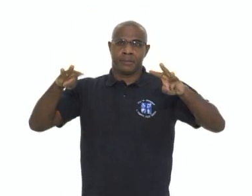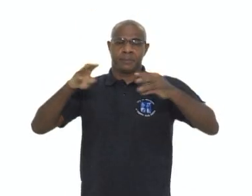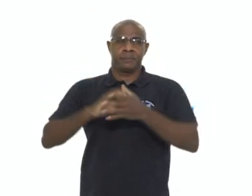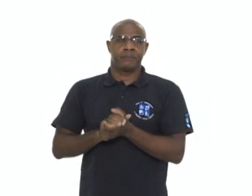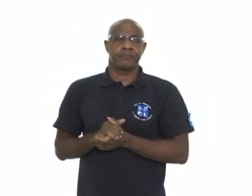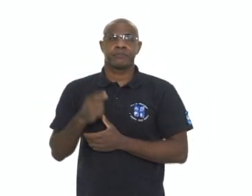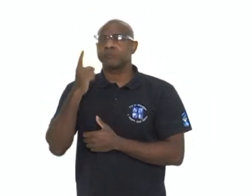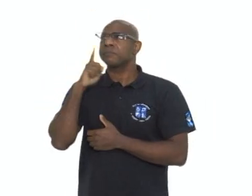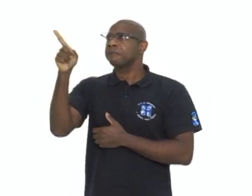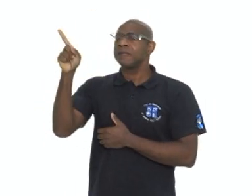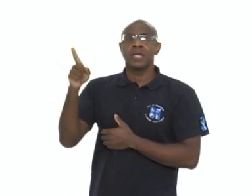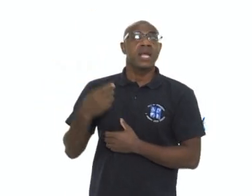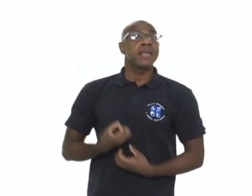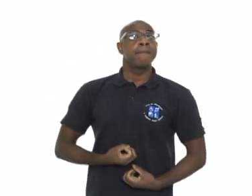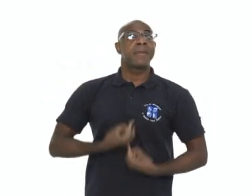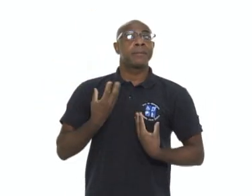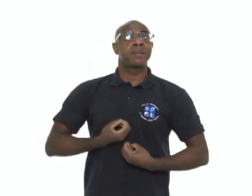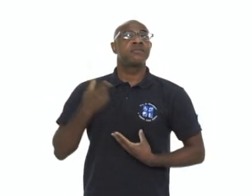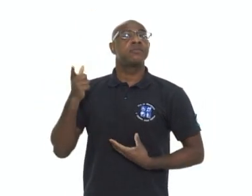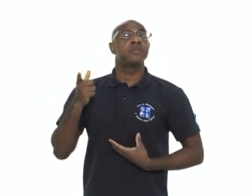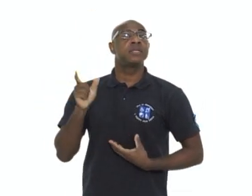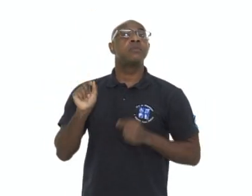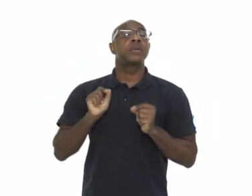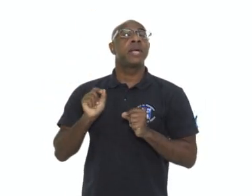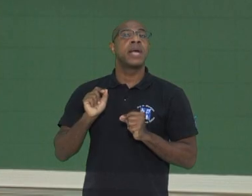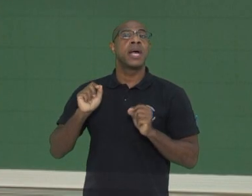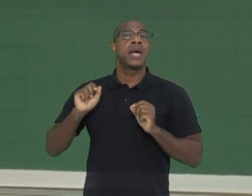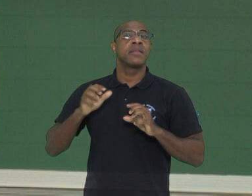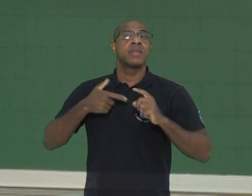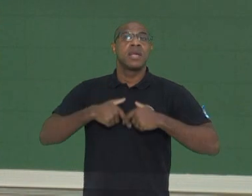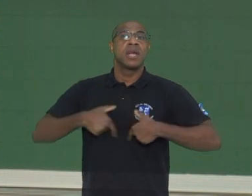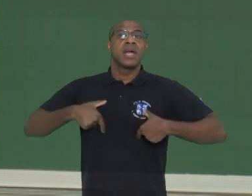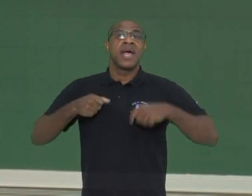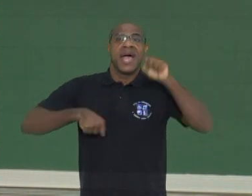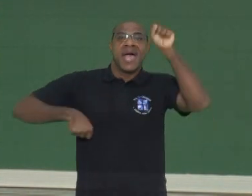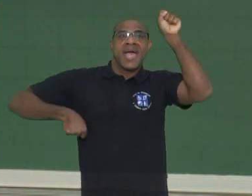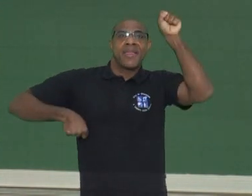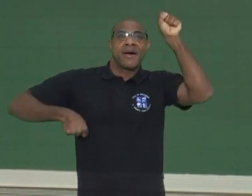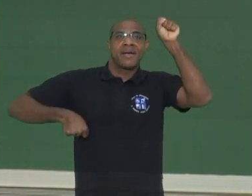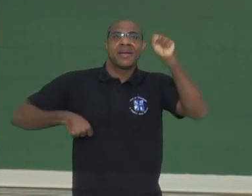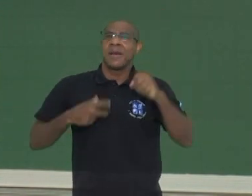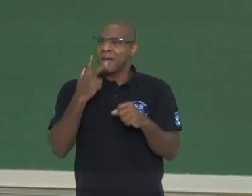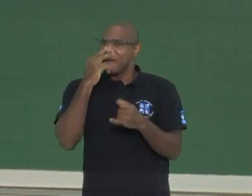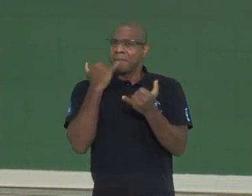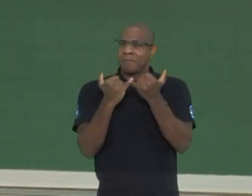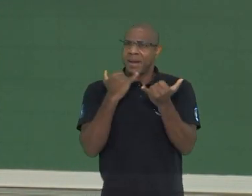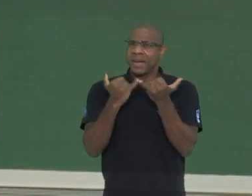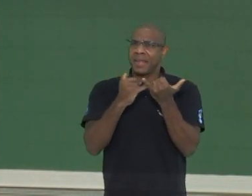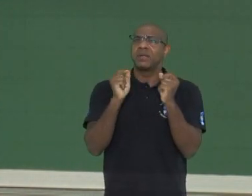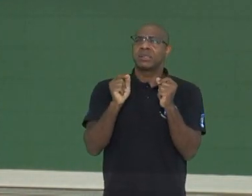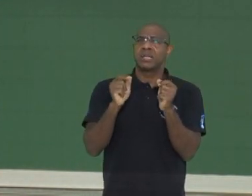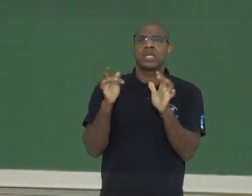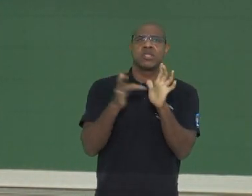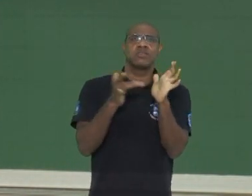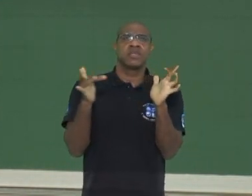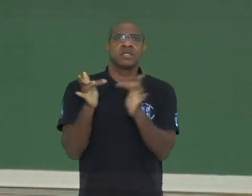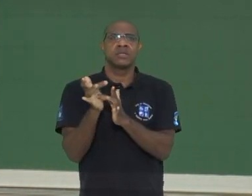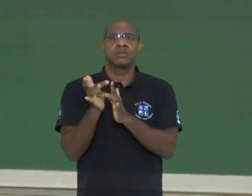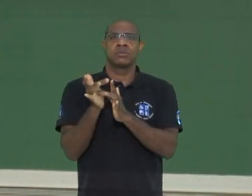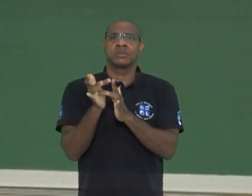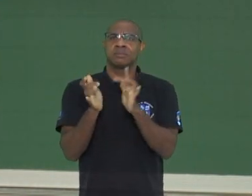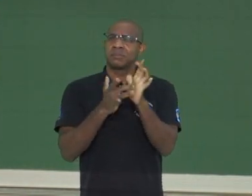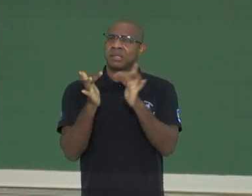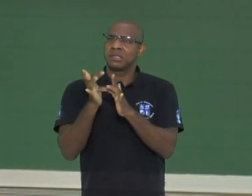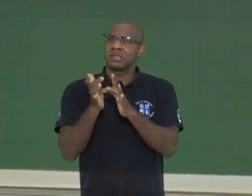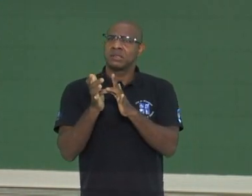nessa perspectiva do herói, veja só, Tiradentes é representado semelhante a Jesus Cristo como um mártir. Por que o